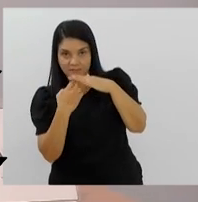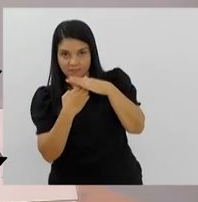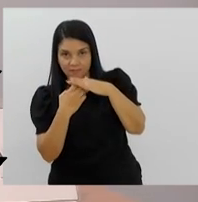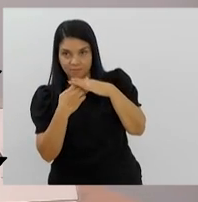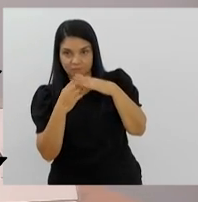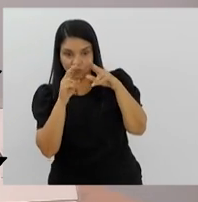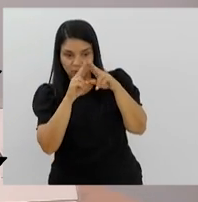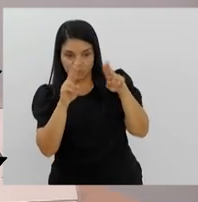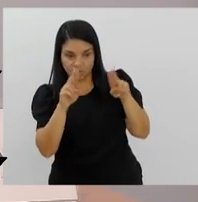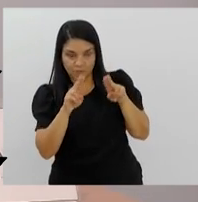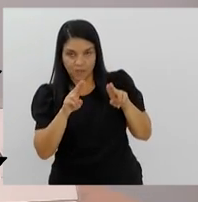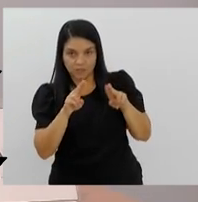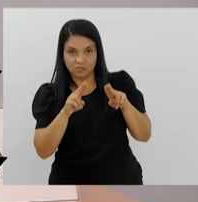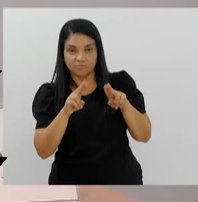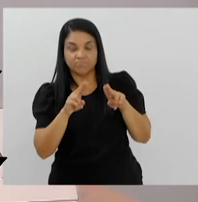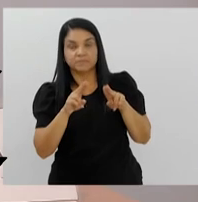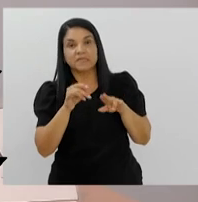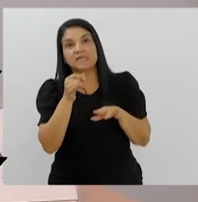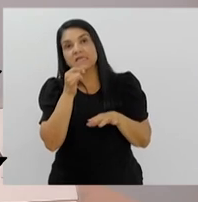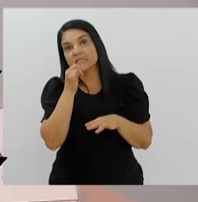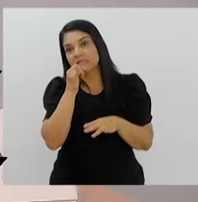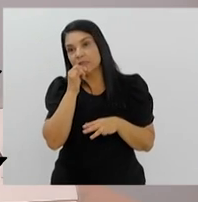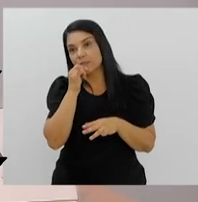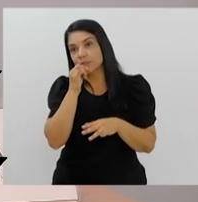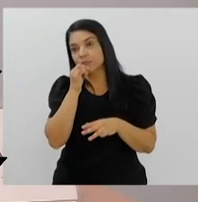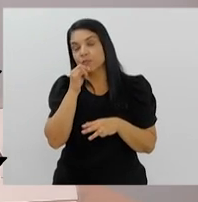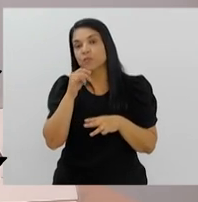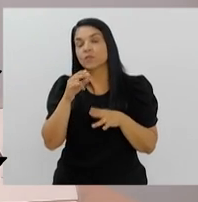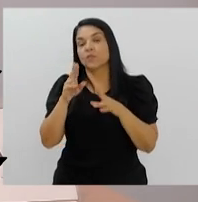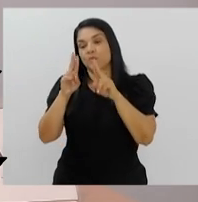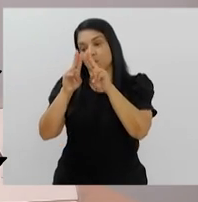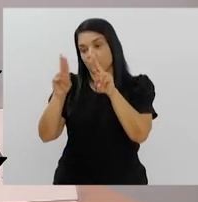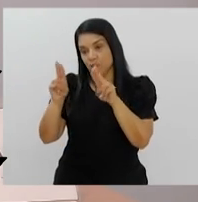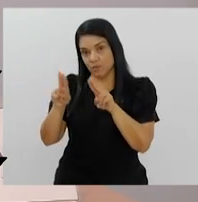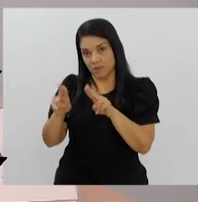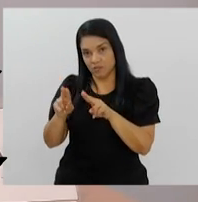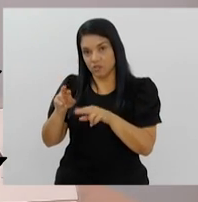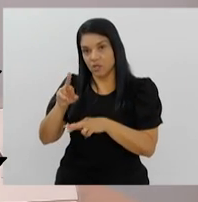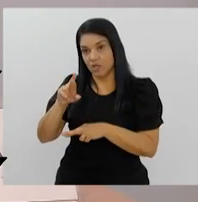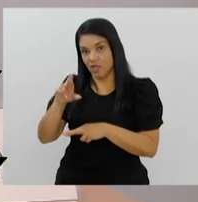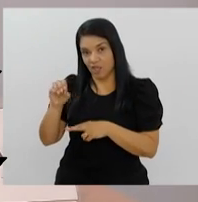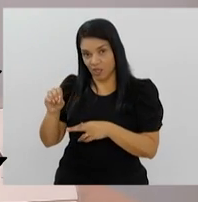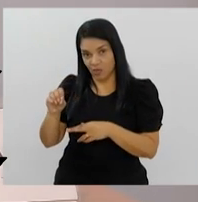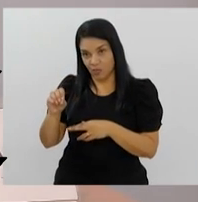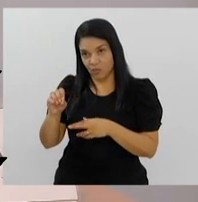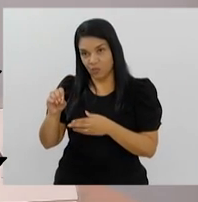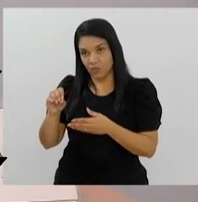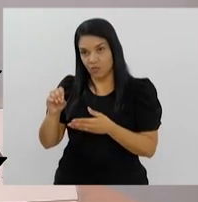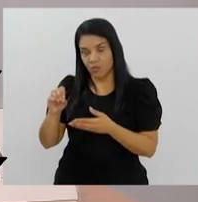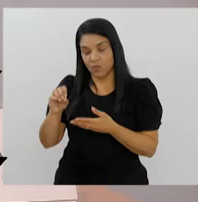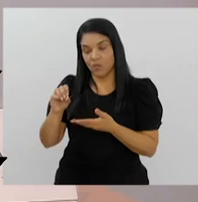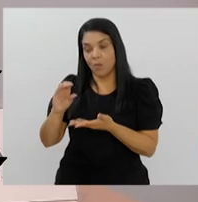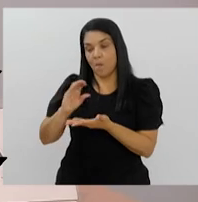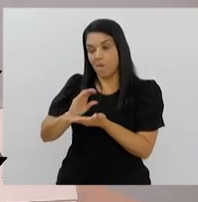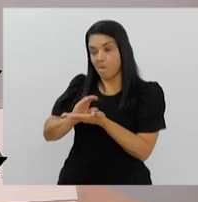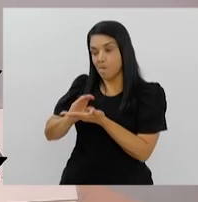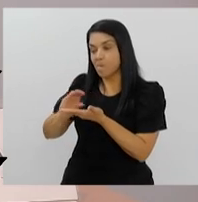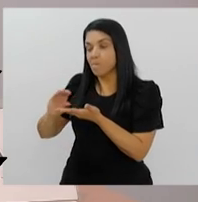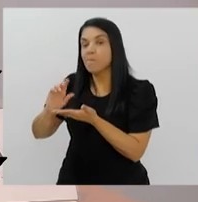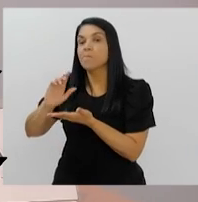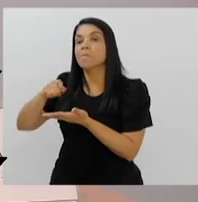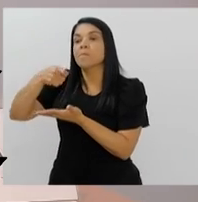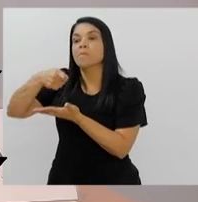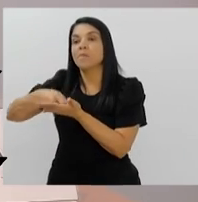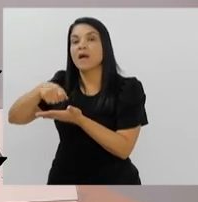eh o rebolso por exemplo da Unimed Rio entendi agora consequentemente foi para Unimed ferge porque esse beneficiário